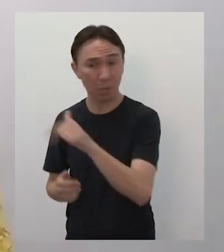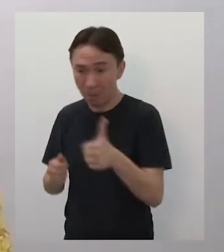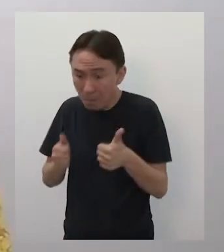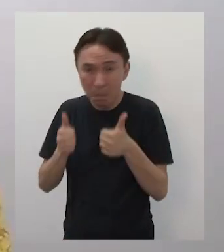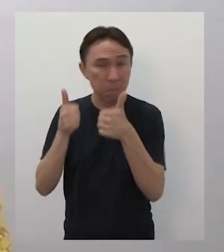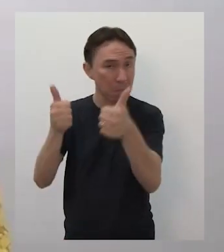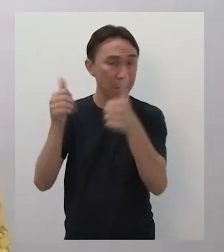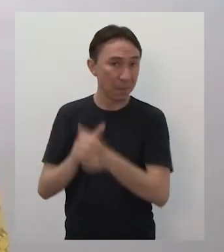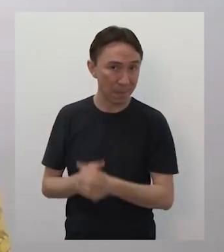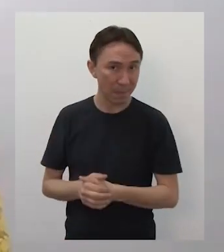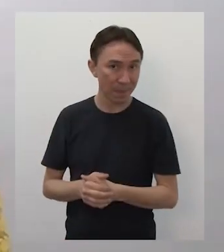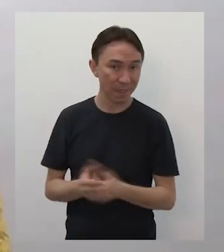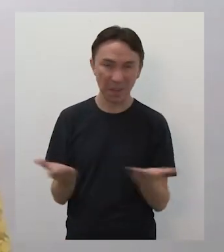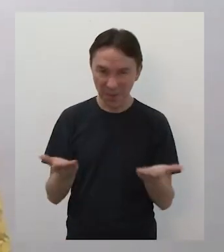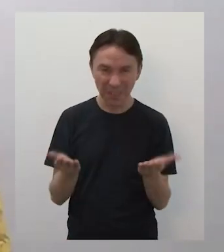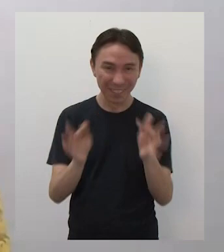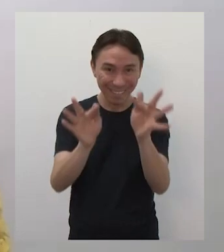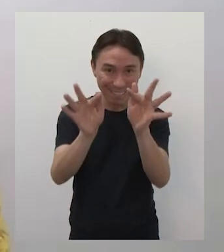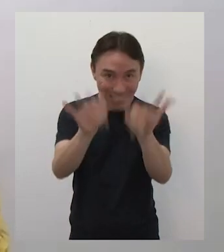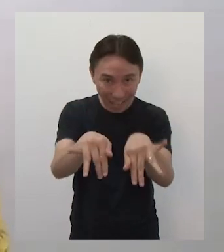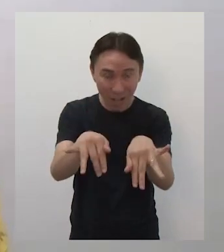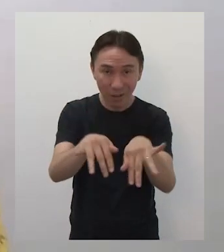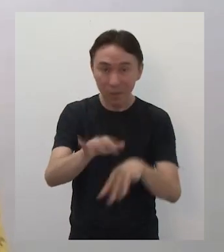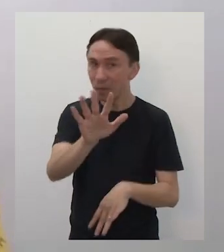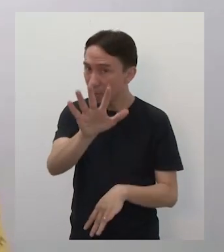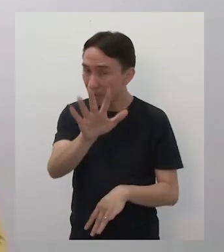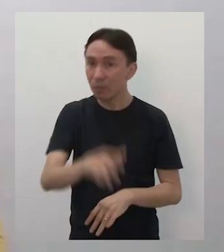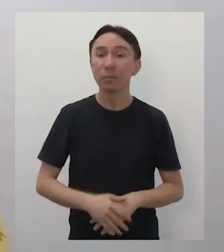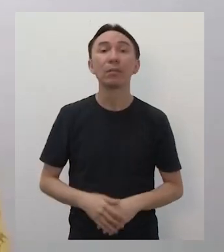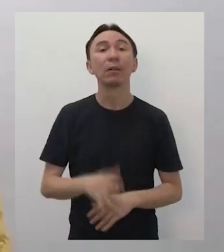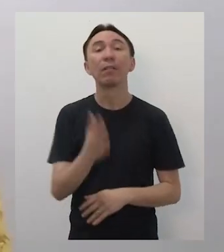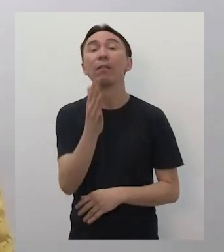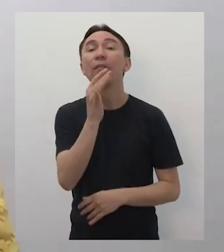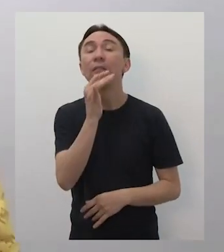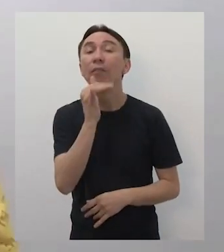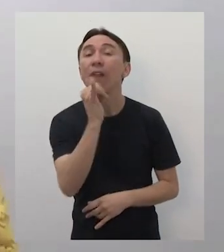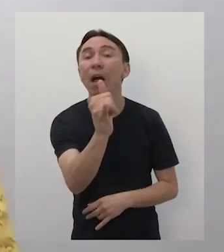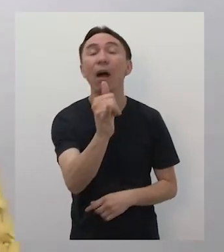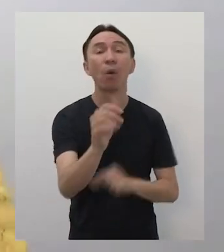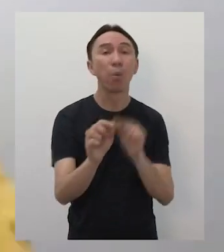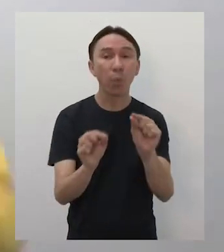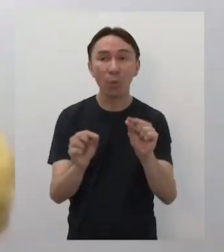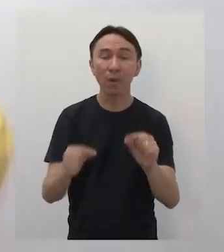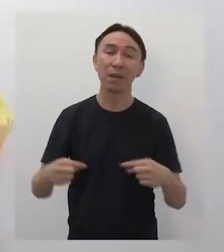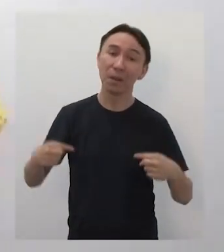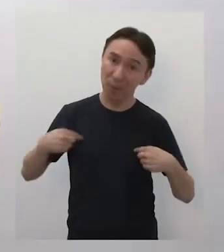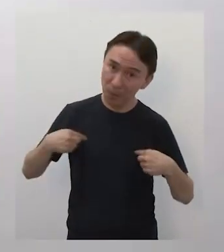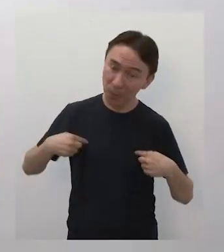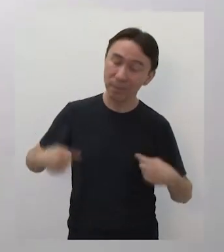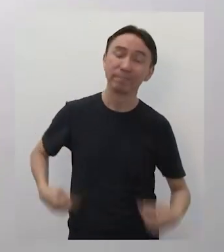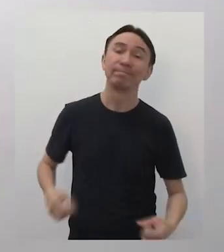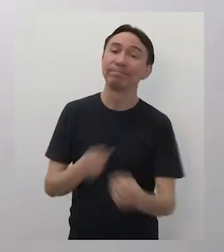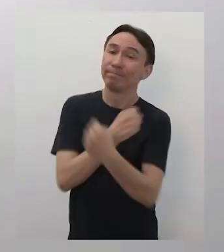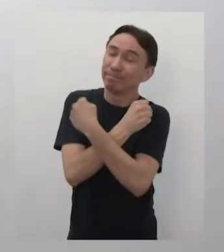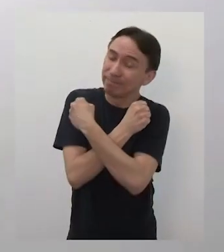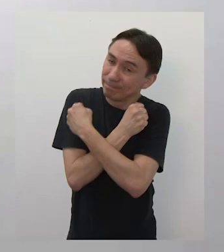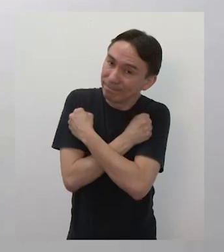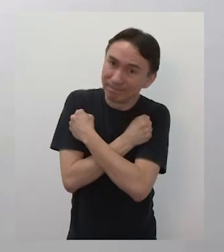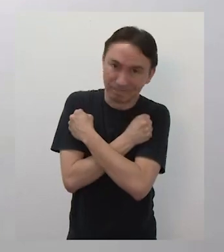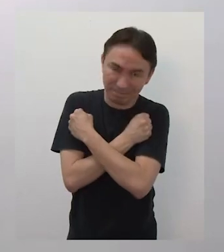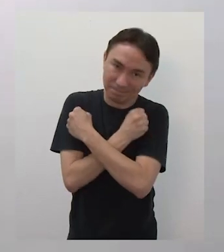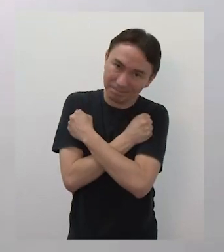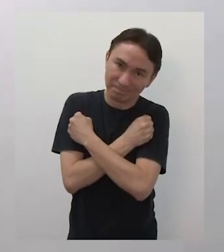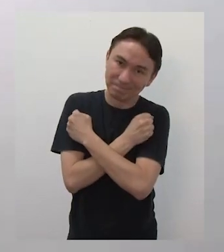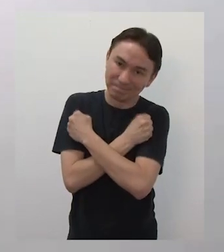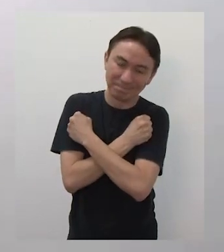minha fala, eu gostaria de enviar para vocês o meu abraço